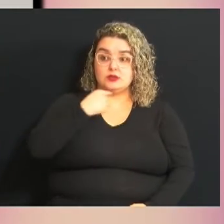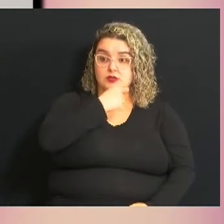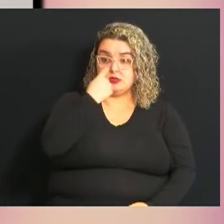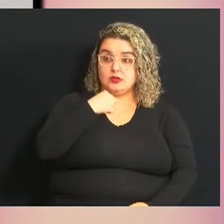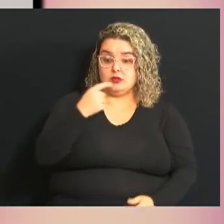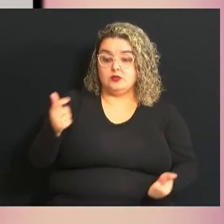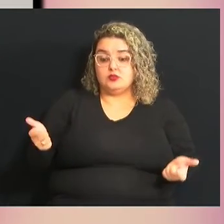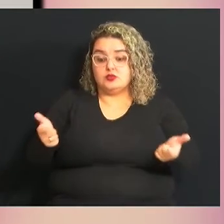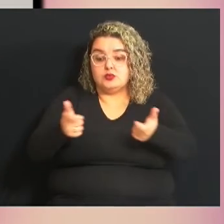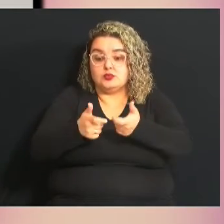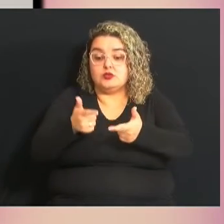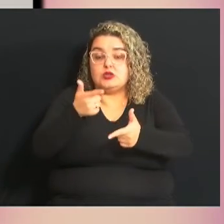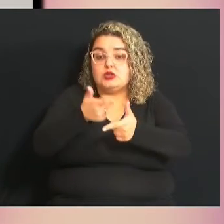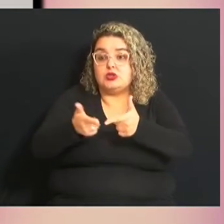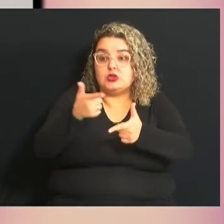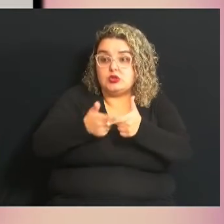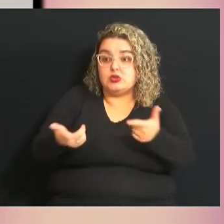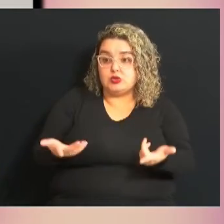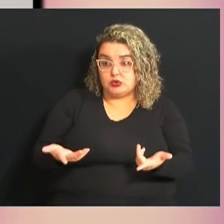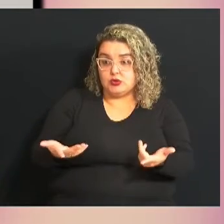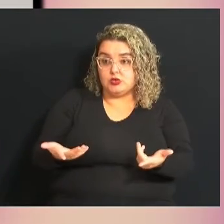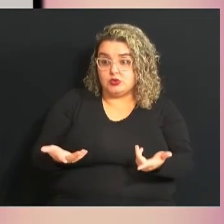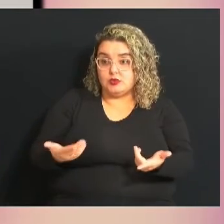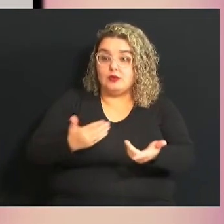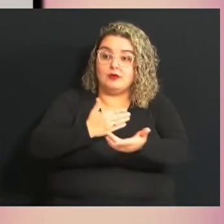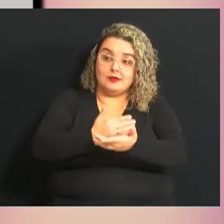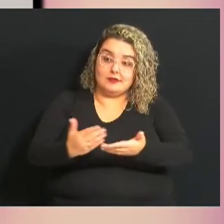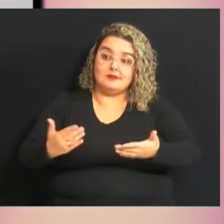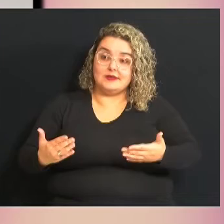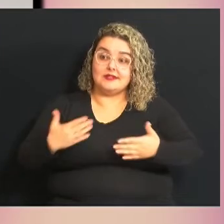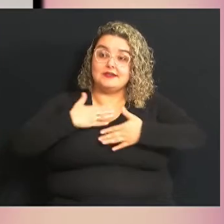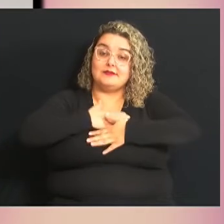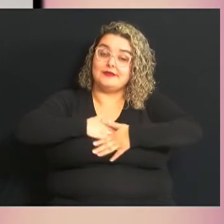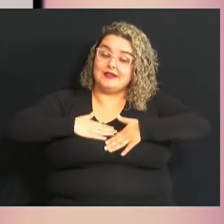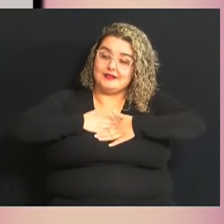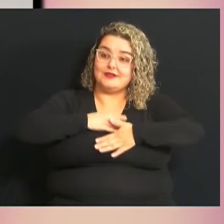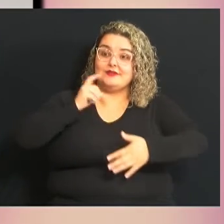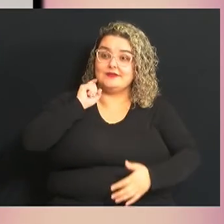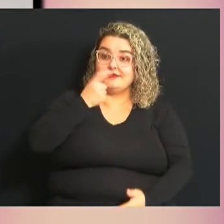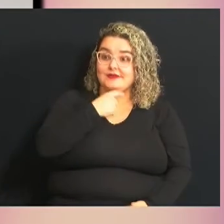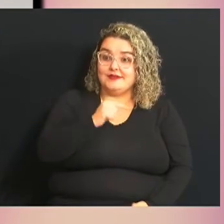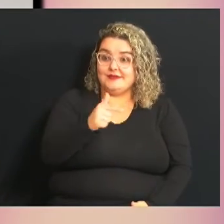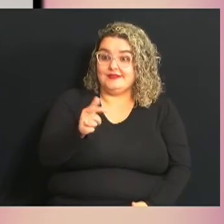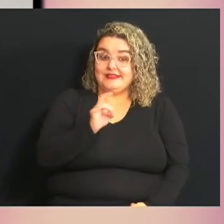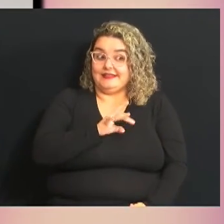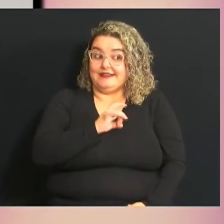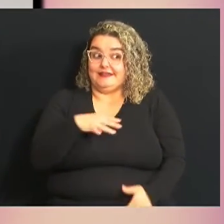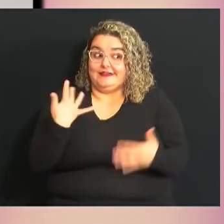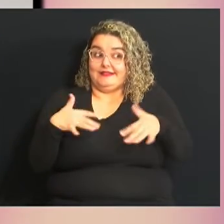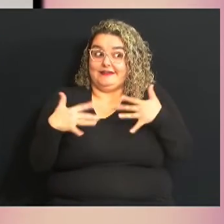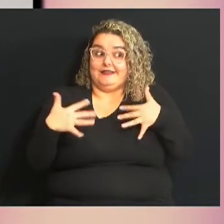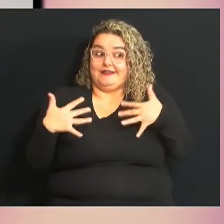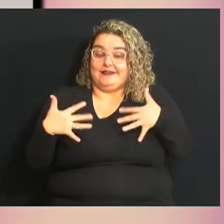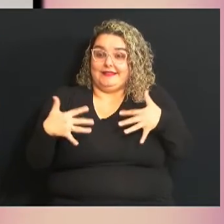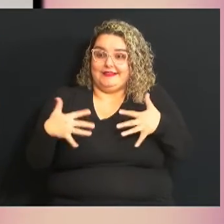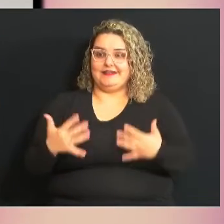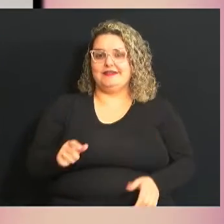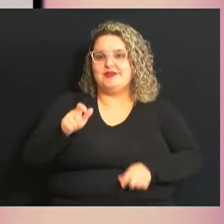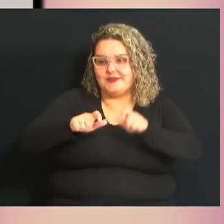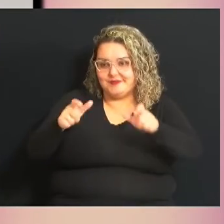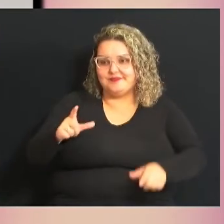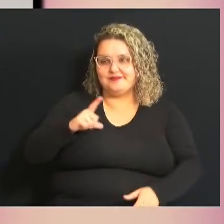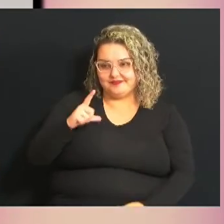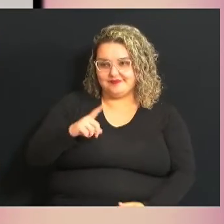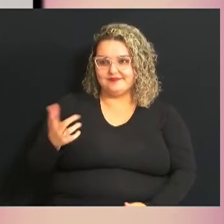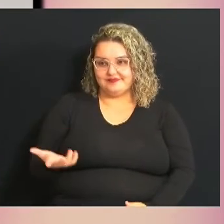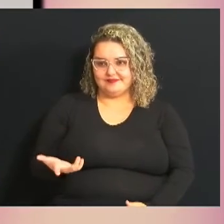né, os problemas e passa a ser gostoso ir ao dentista, né? A gente não fica mais com aquele medo, né, que as pessoas têm, né?